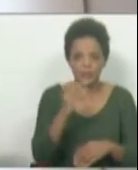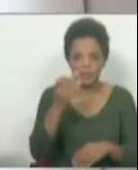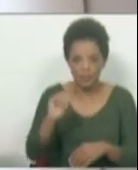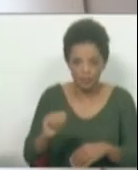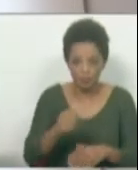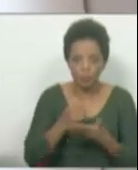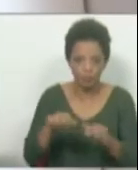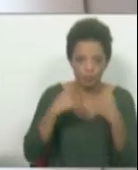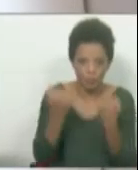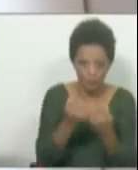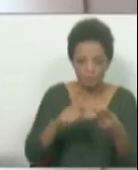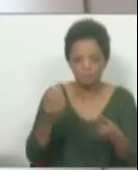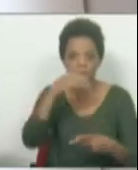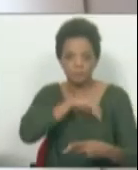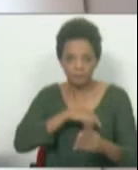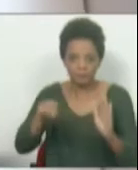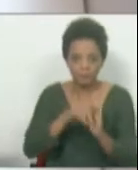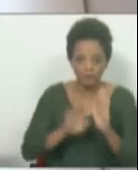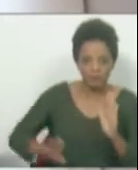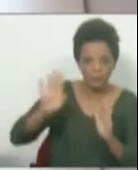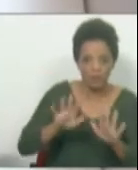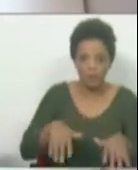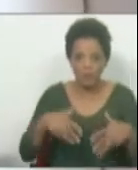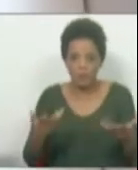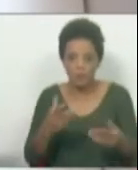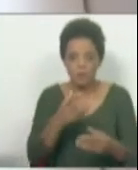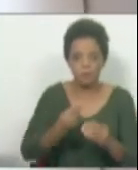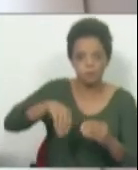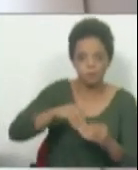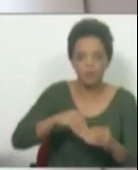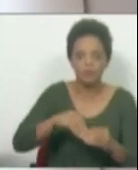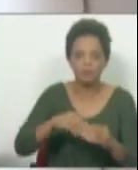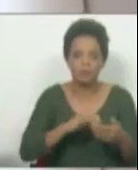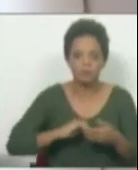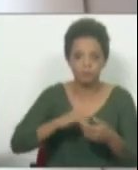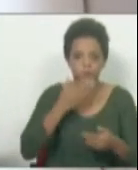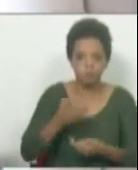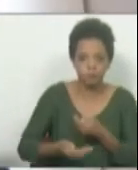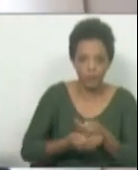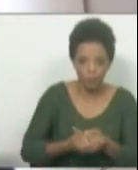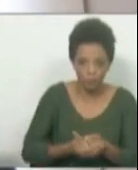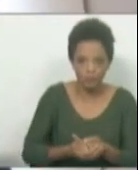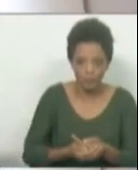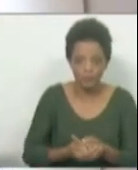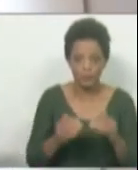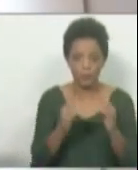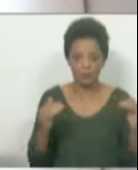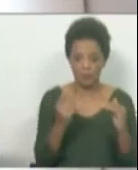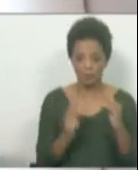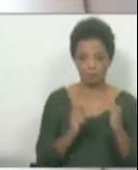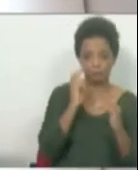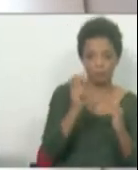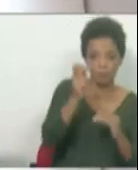social, ou do salário mínimo nacional, ou do complemento solidário para idosos, ao nível da inflação